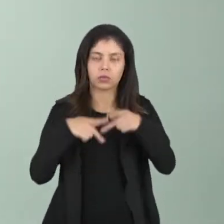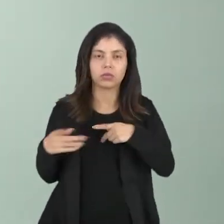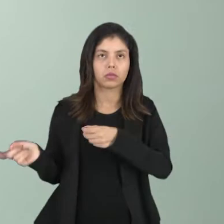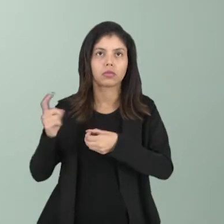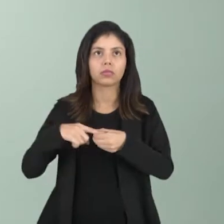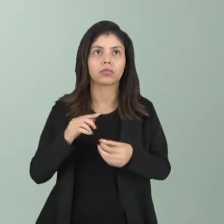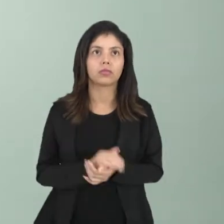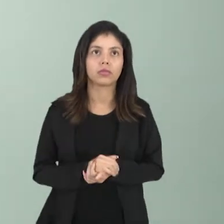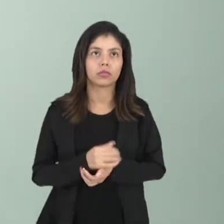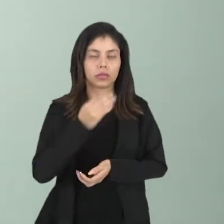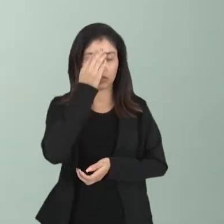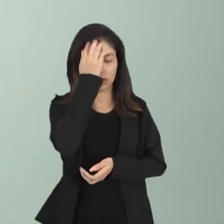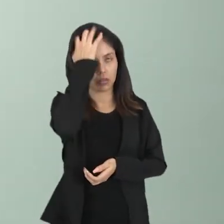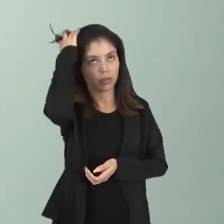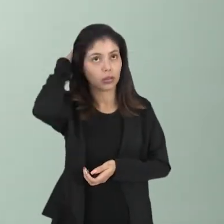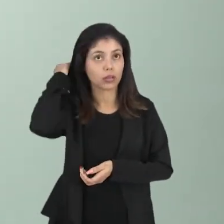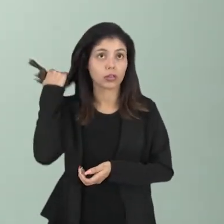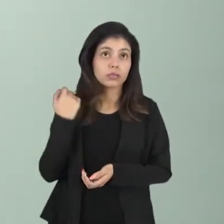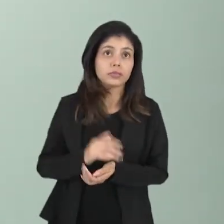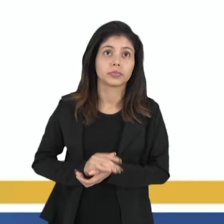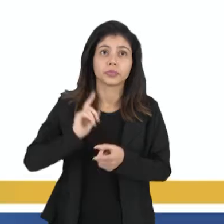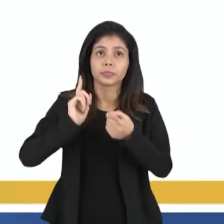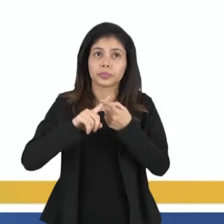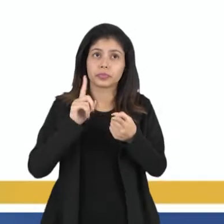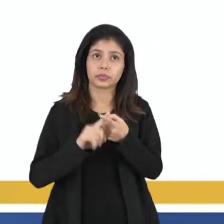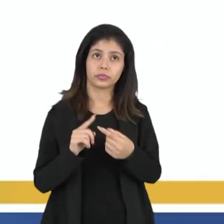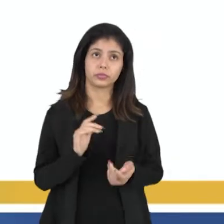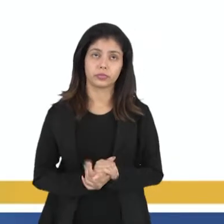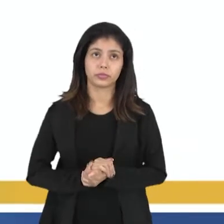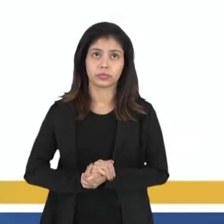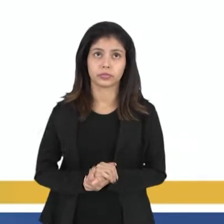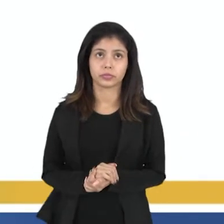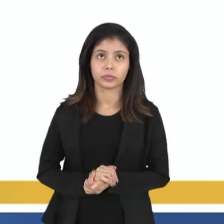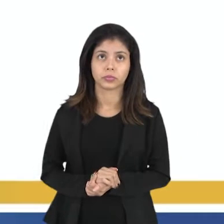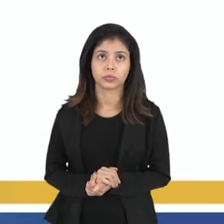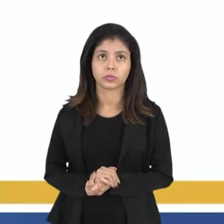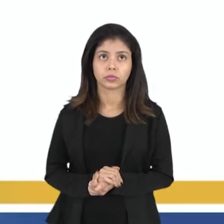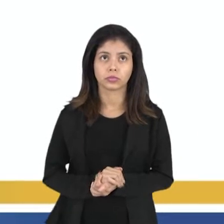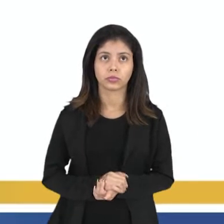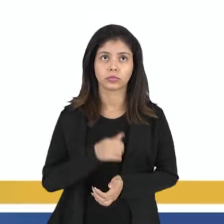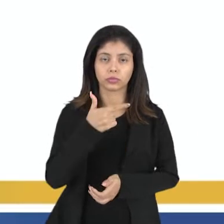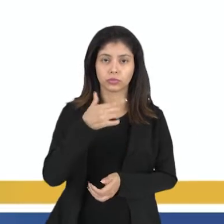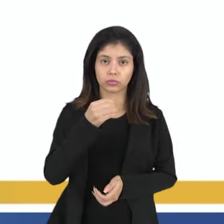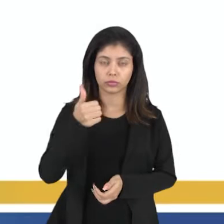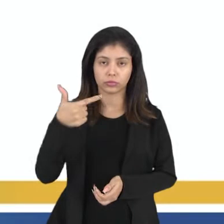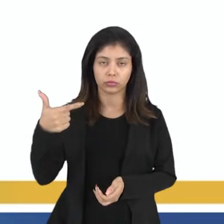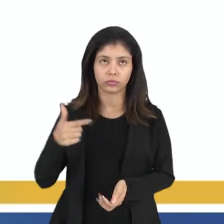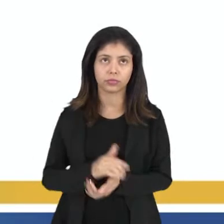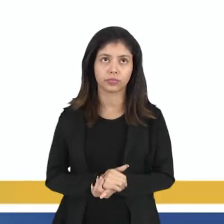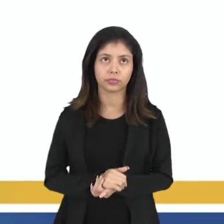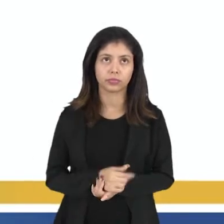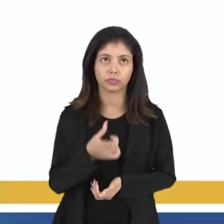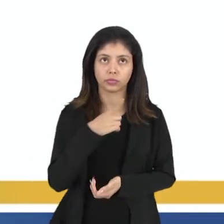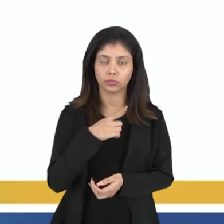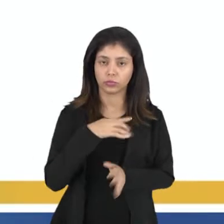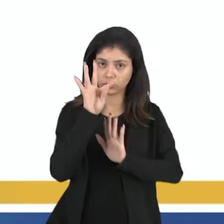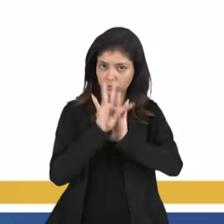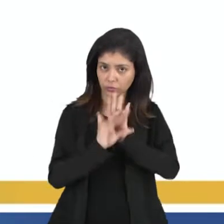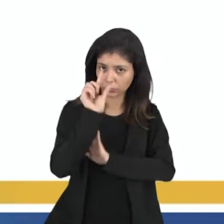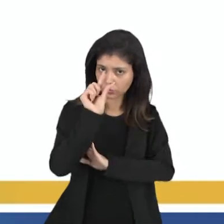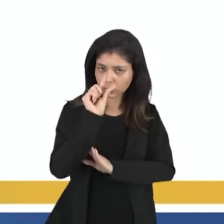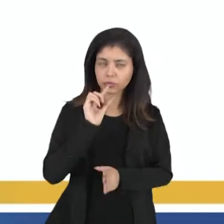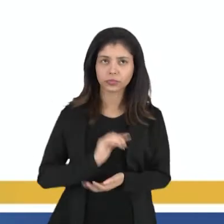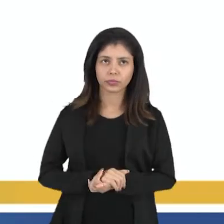essa temática. Vamos lá. A primeira questão do Enem é de 2012. Ela tem um texto, um